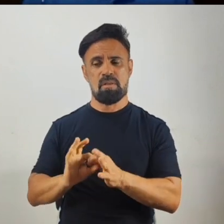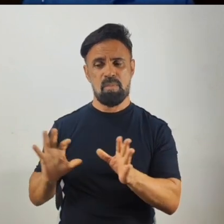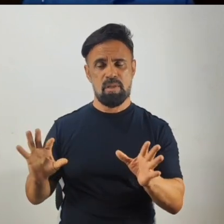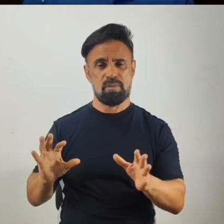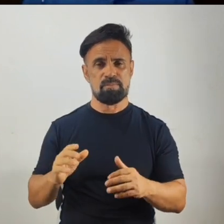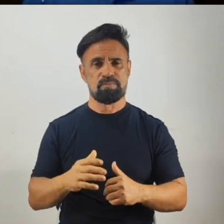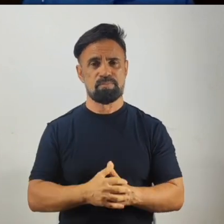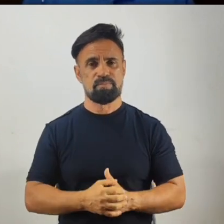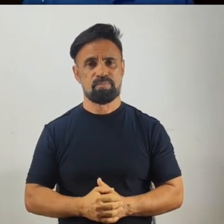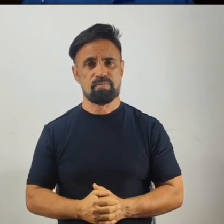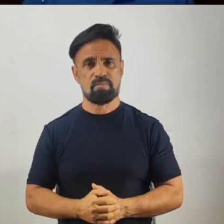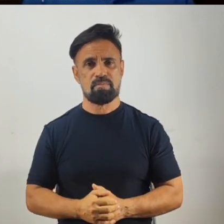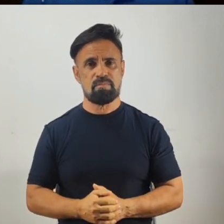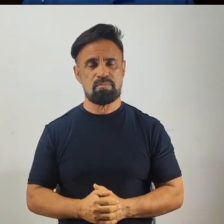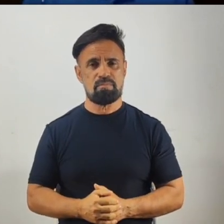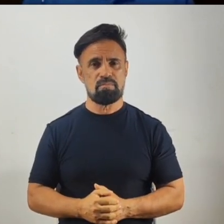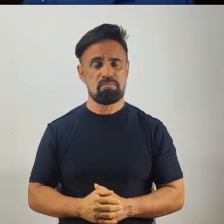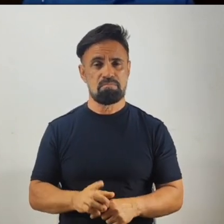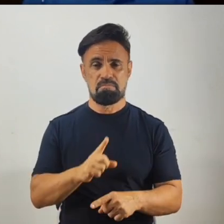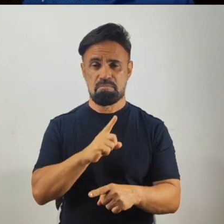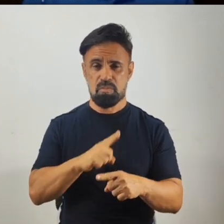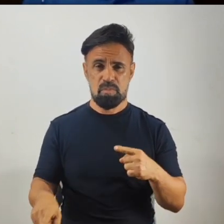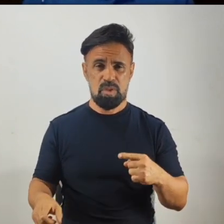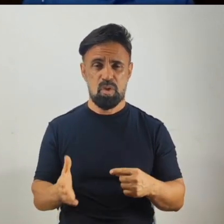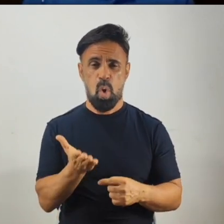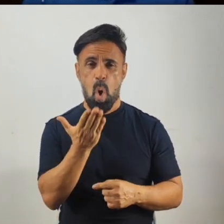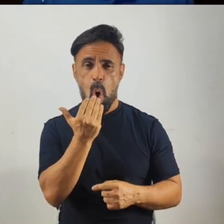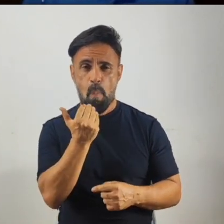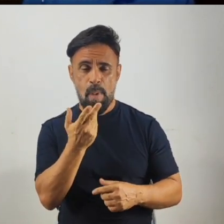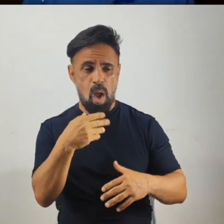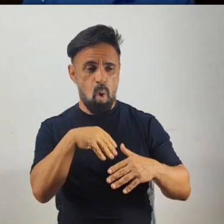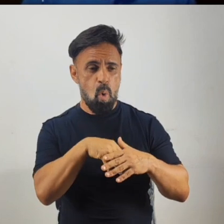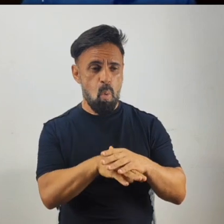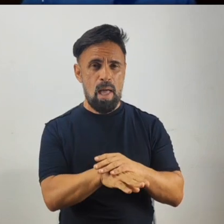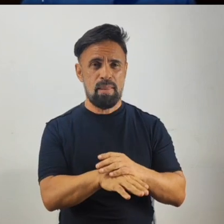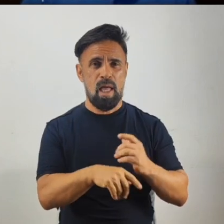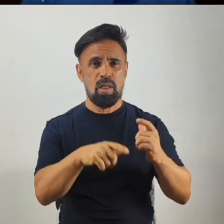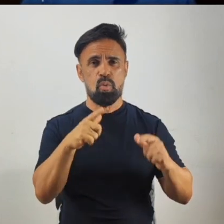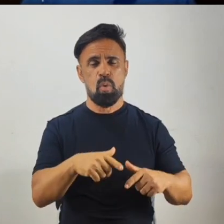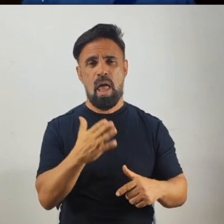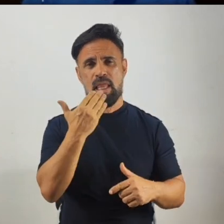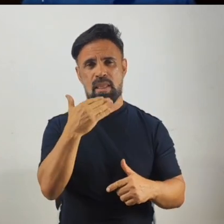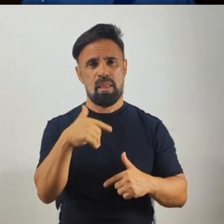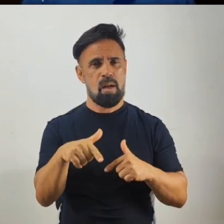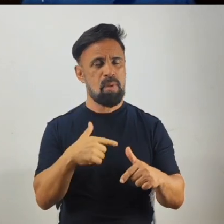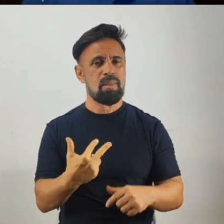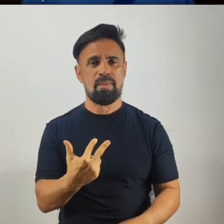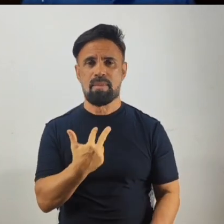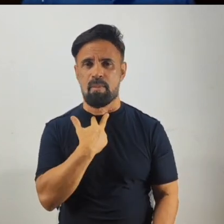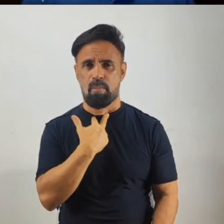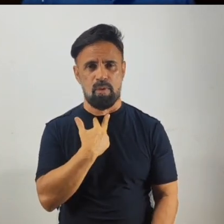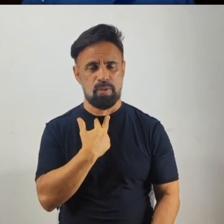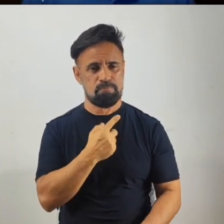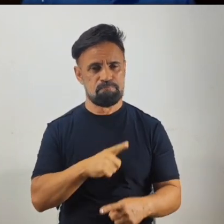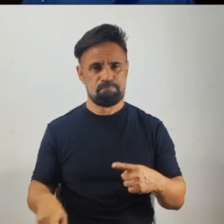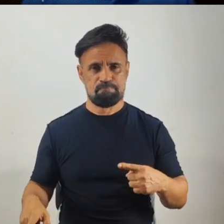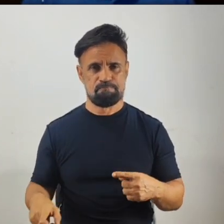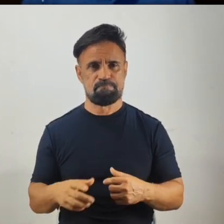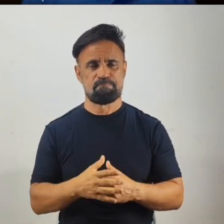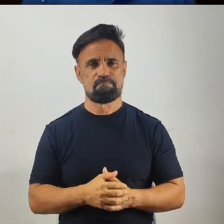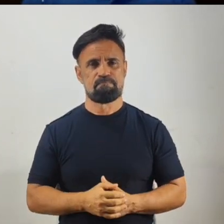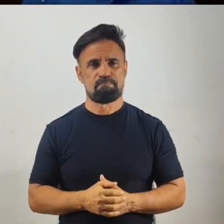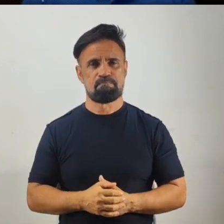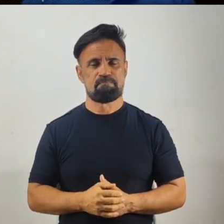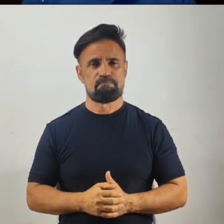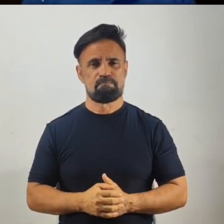Anvisa. Desinfestantes, que eu quis dizer. Não é permitido comer ou guardar alimentos nos postos de